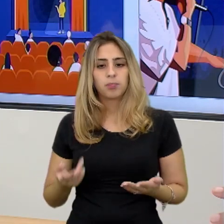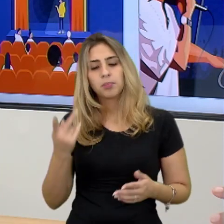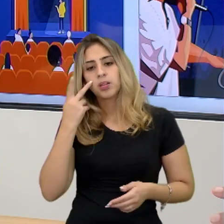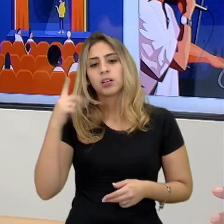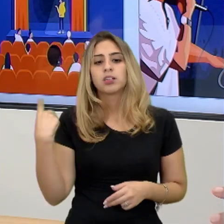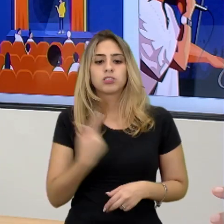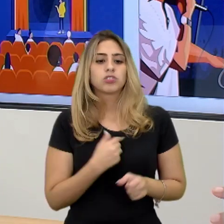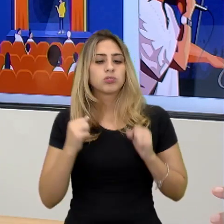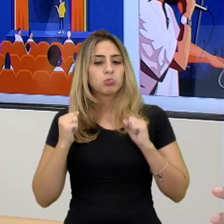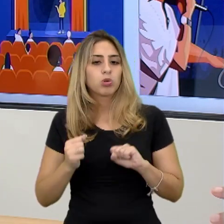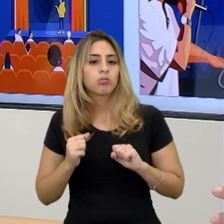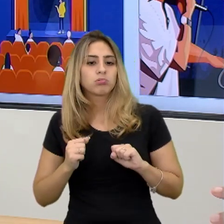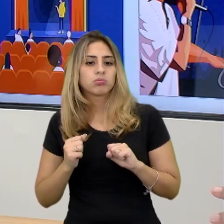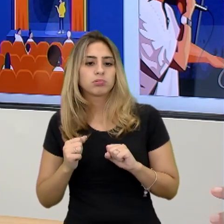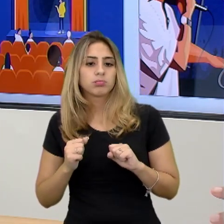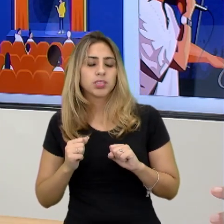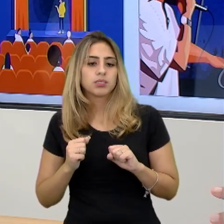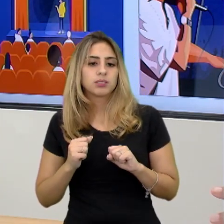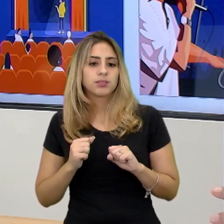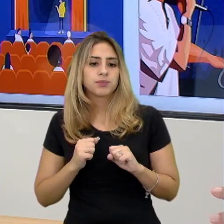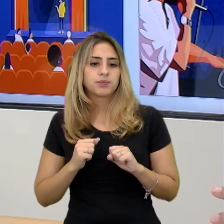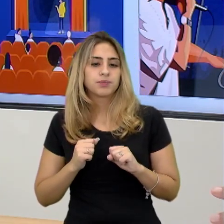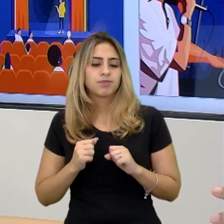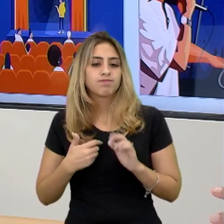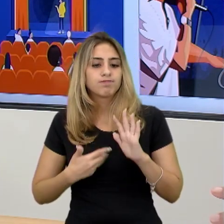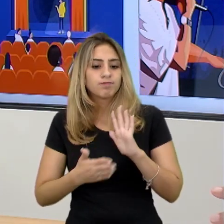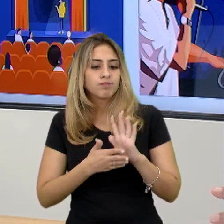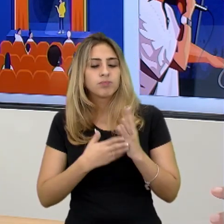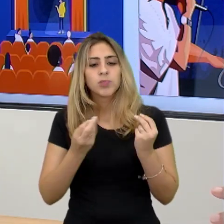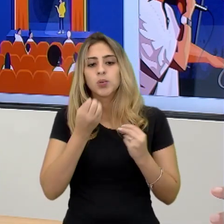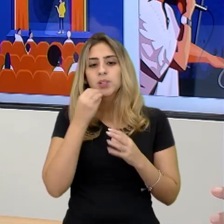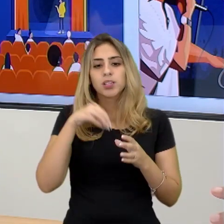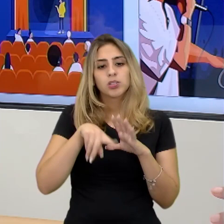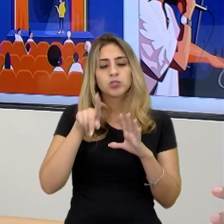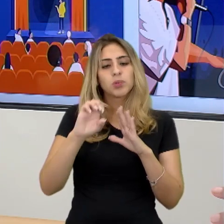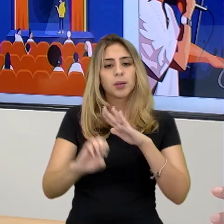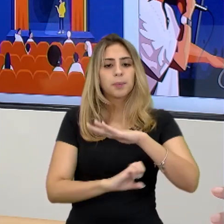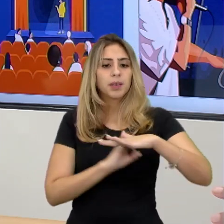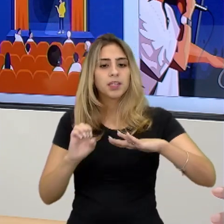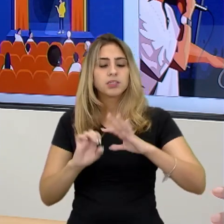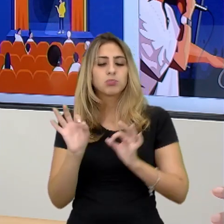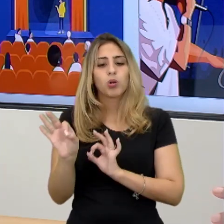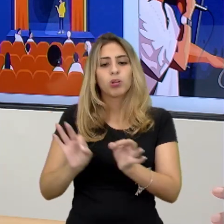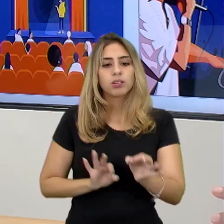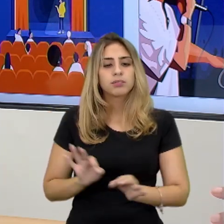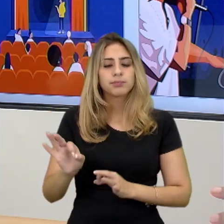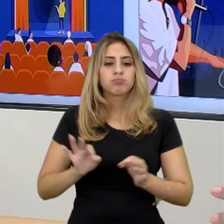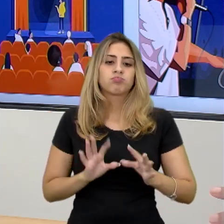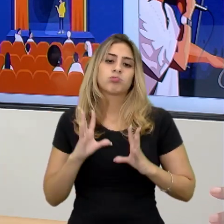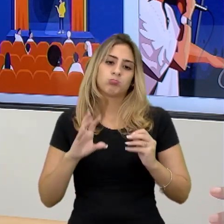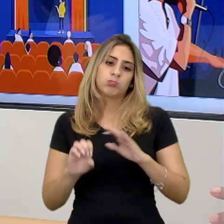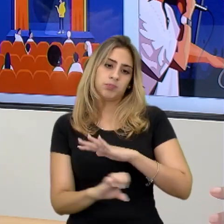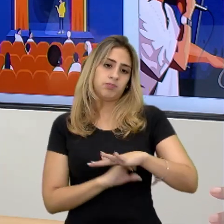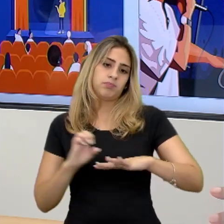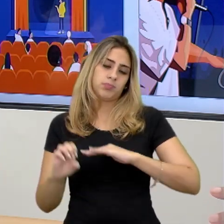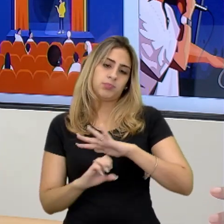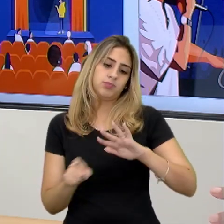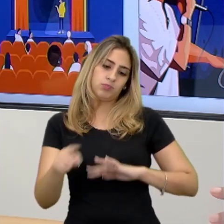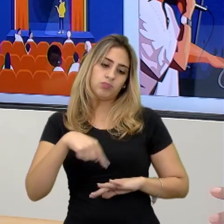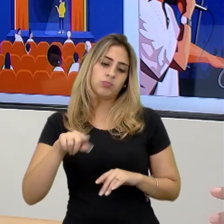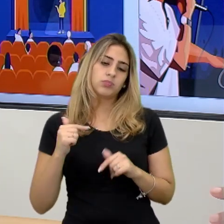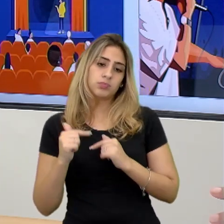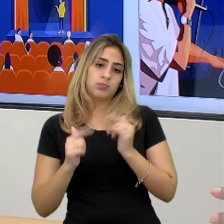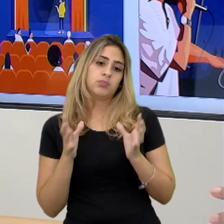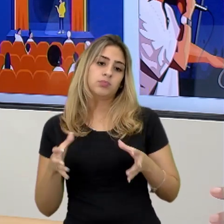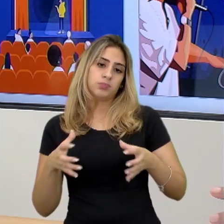gente possa, inclusive, atuar muito bem dentro de uma empresa, dentro de uma organização. Em todas as empresas, vocês trabalharão